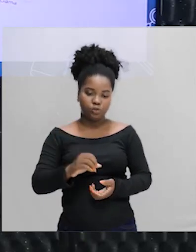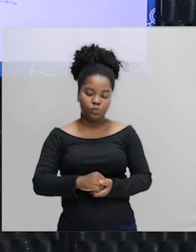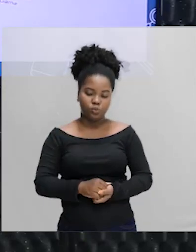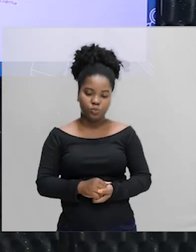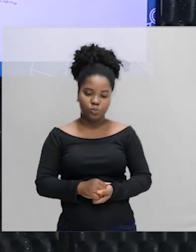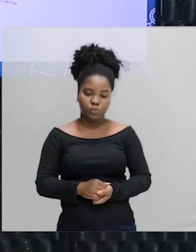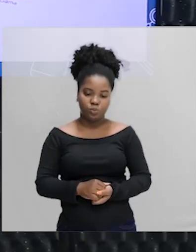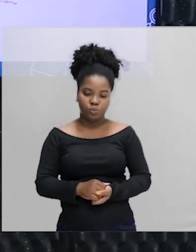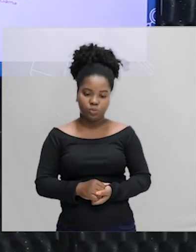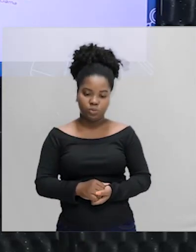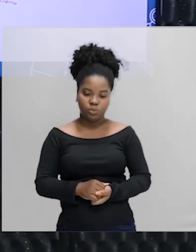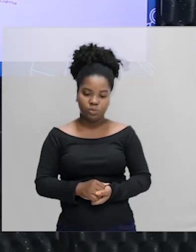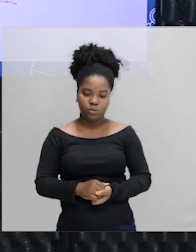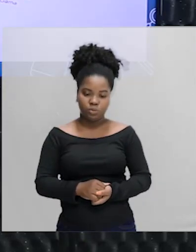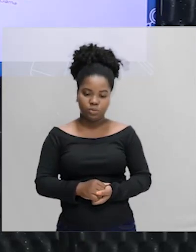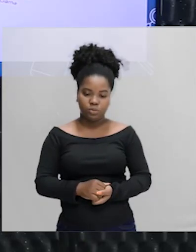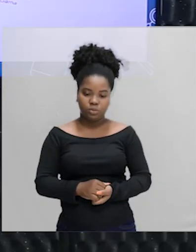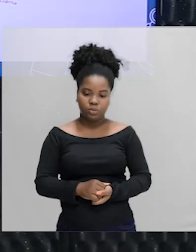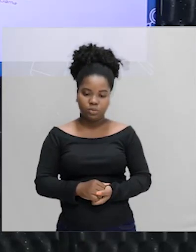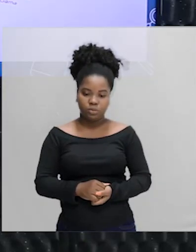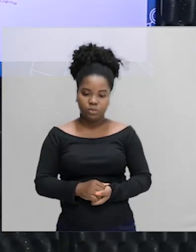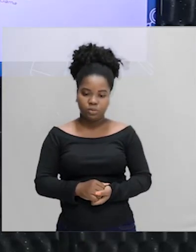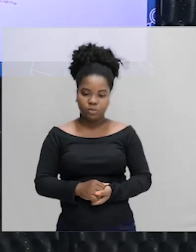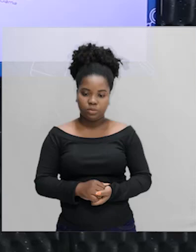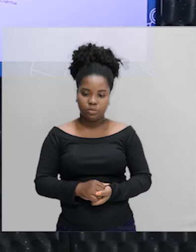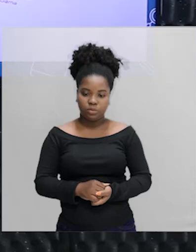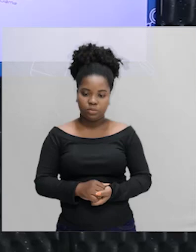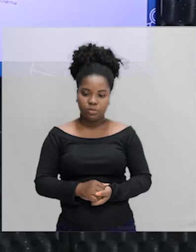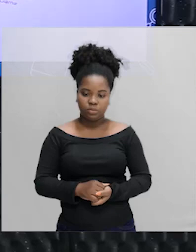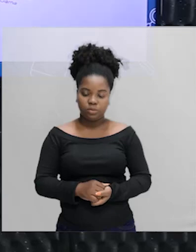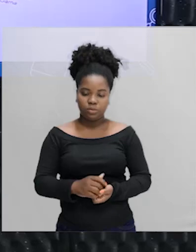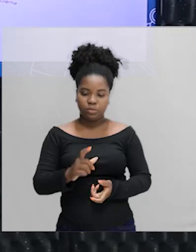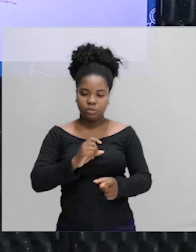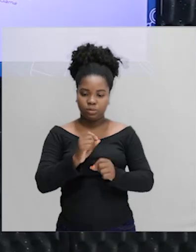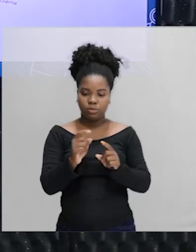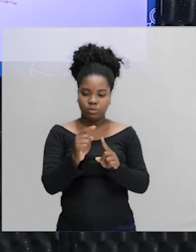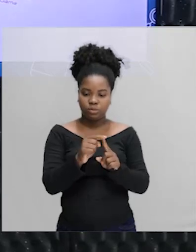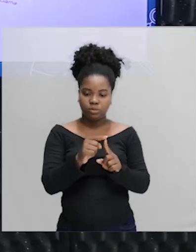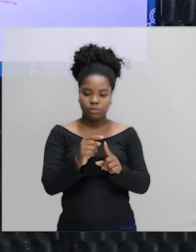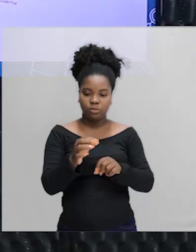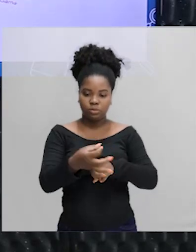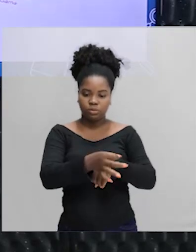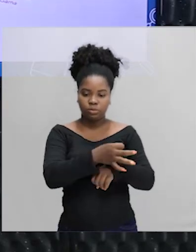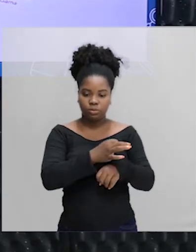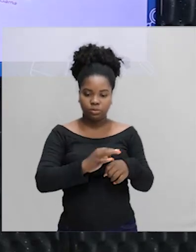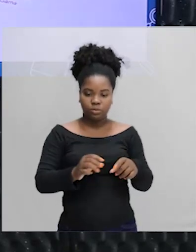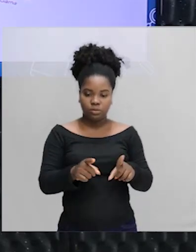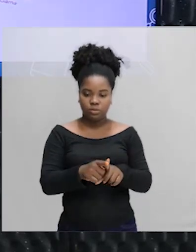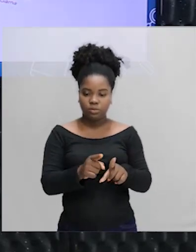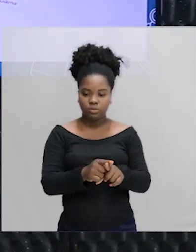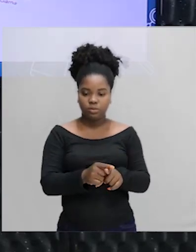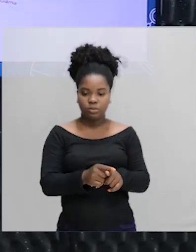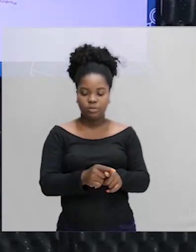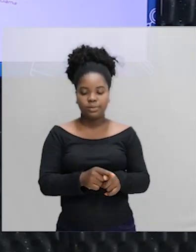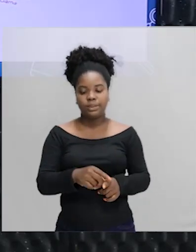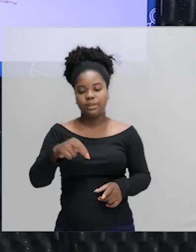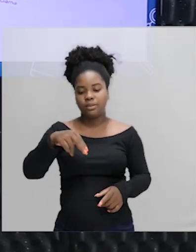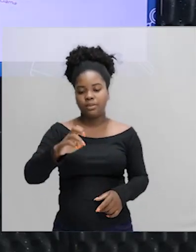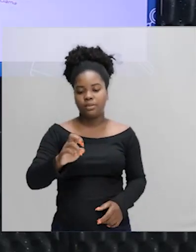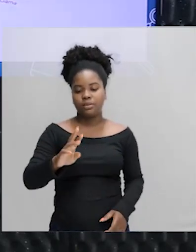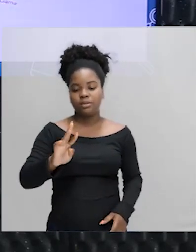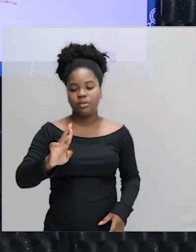ok? O universo, né, o elemento, né, a partícula que é mais abundante no universo é o